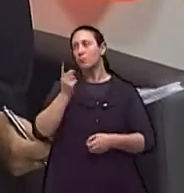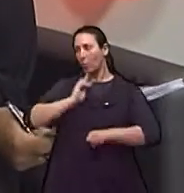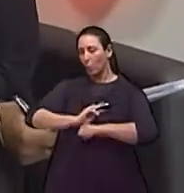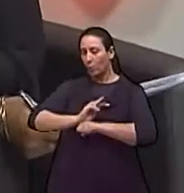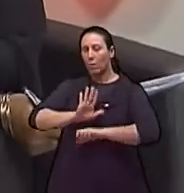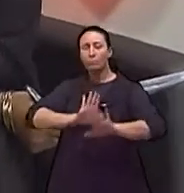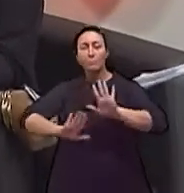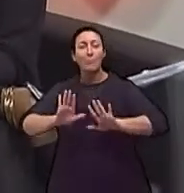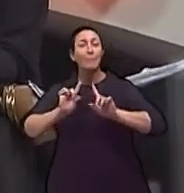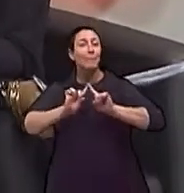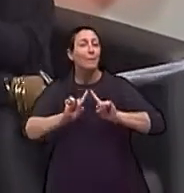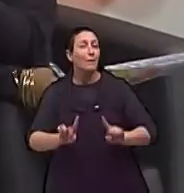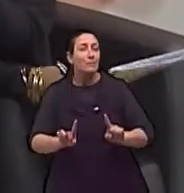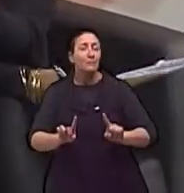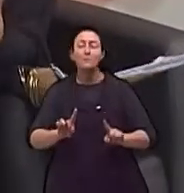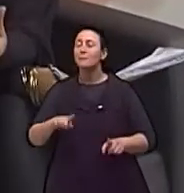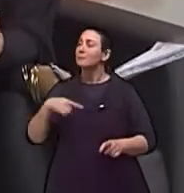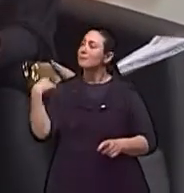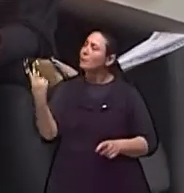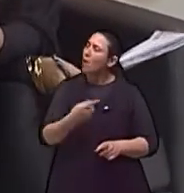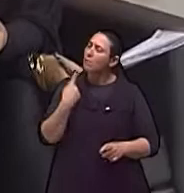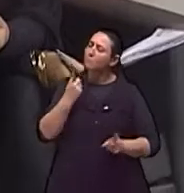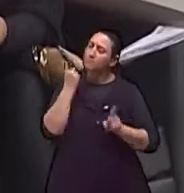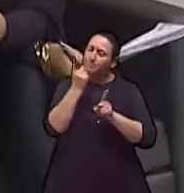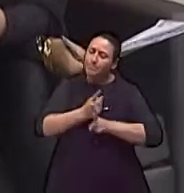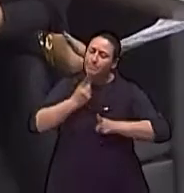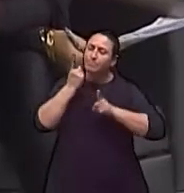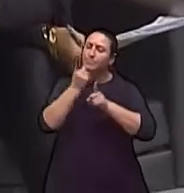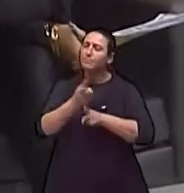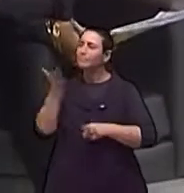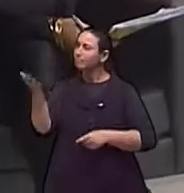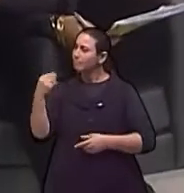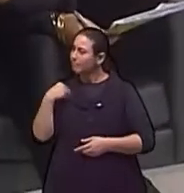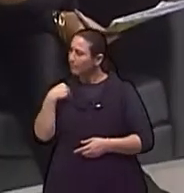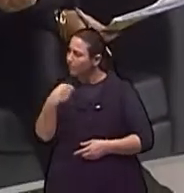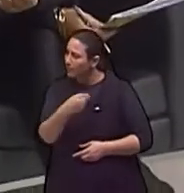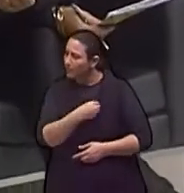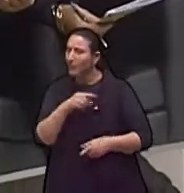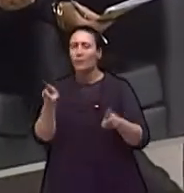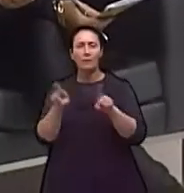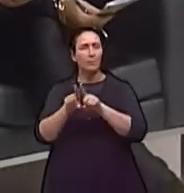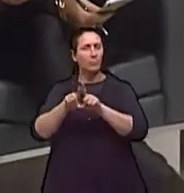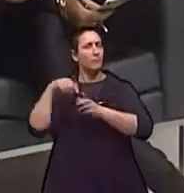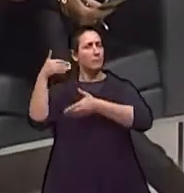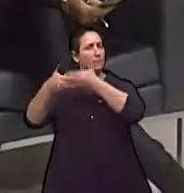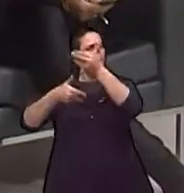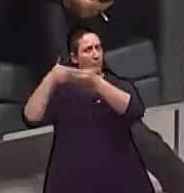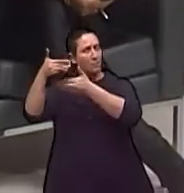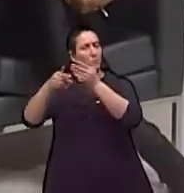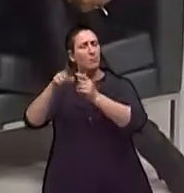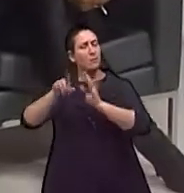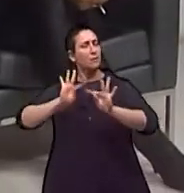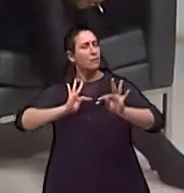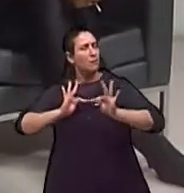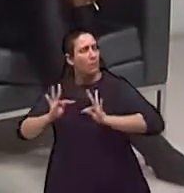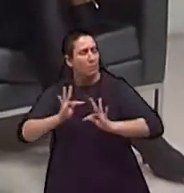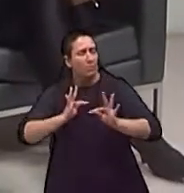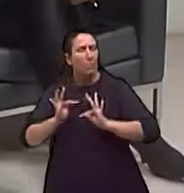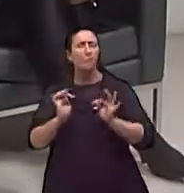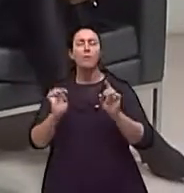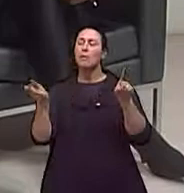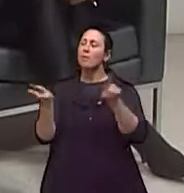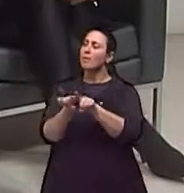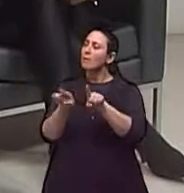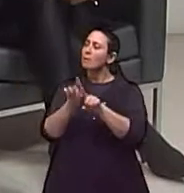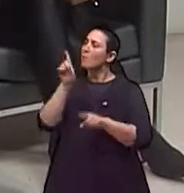lugar mas com todas as descobertas da Medicina o avanço nas formas de tratamento e o